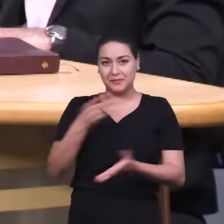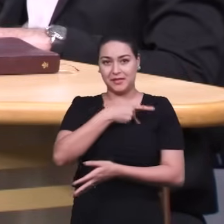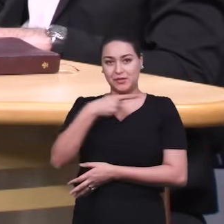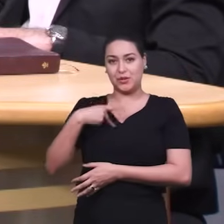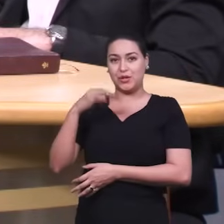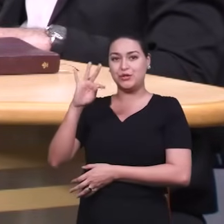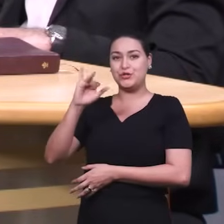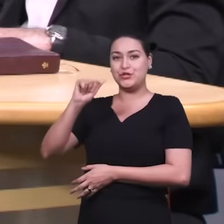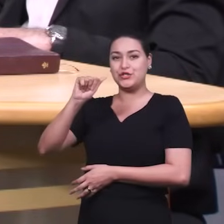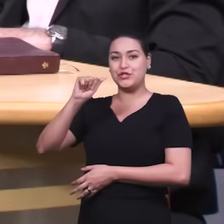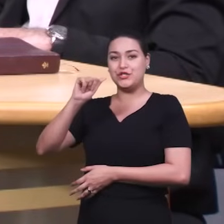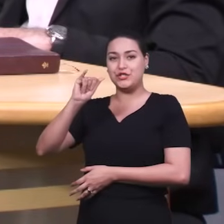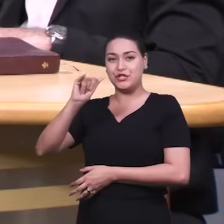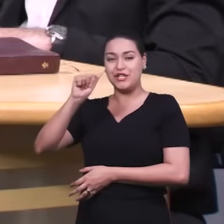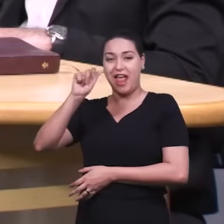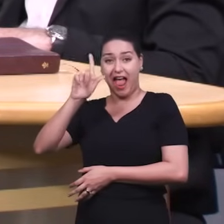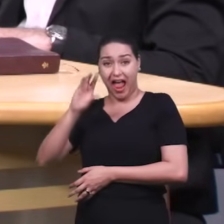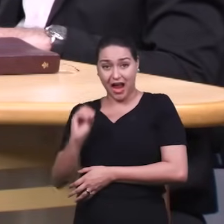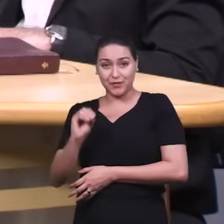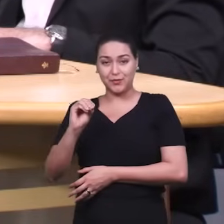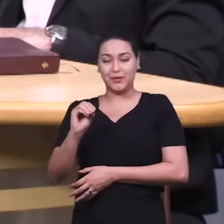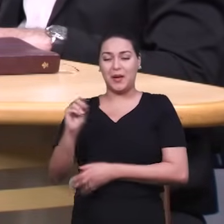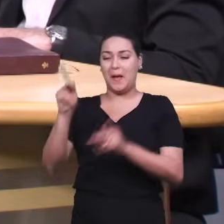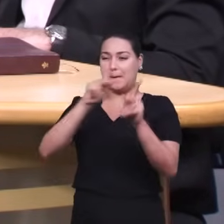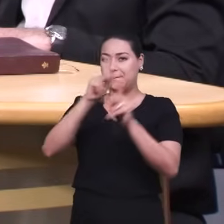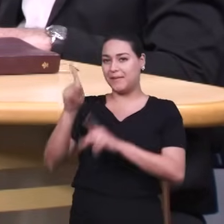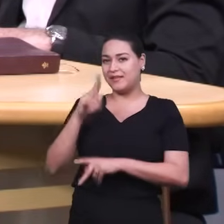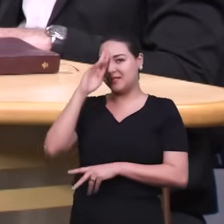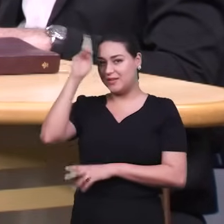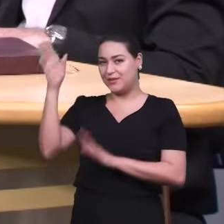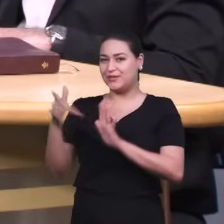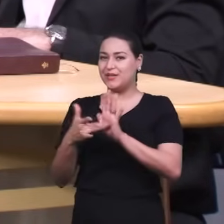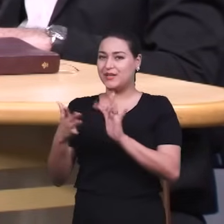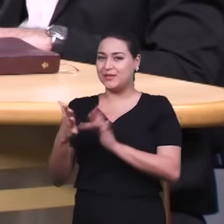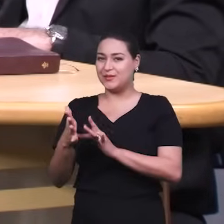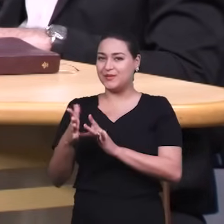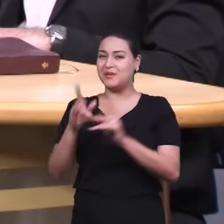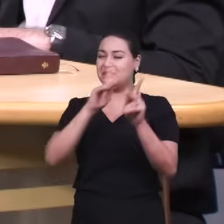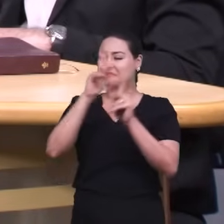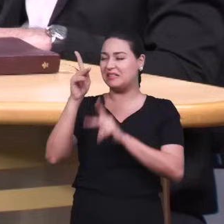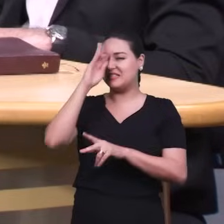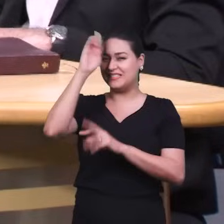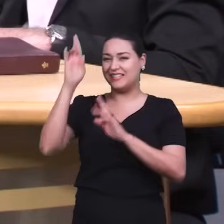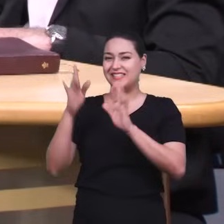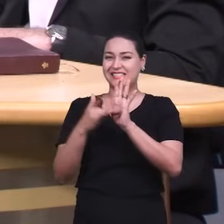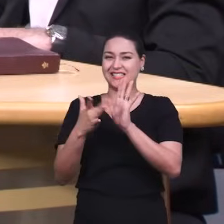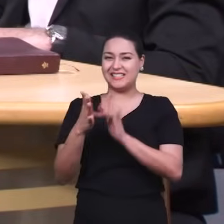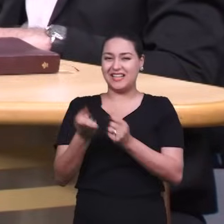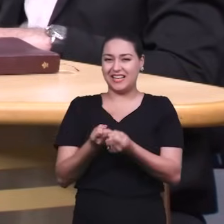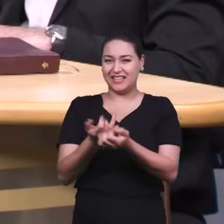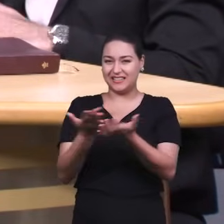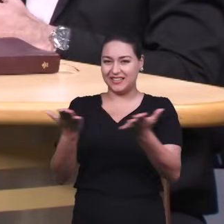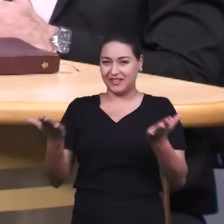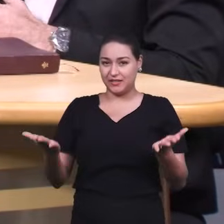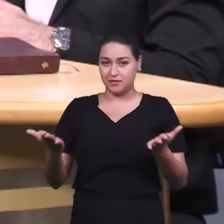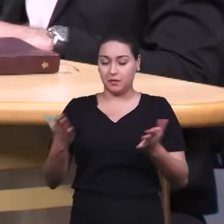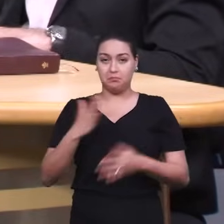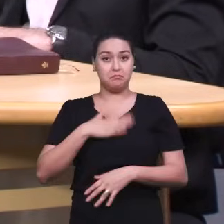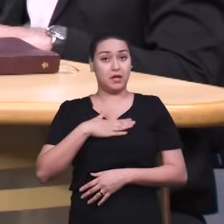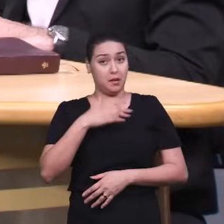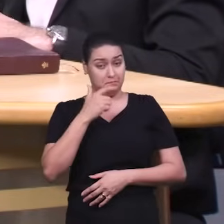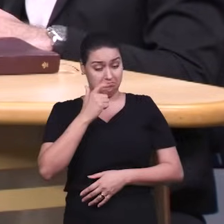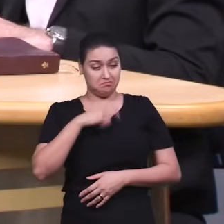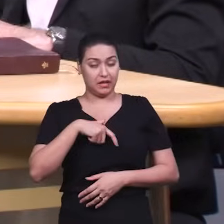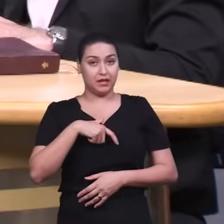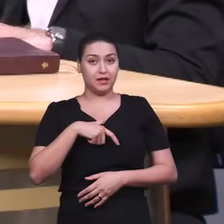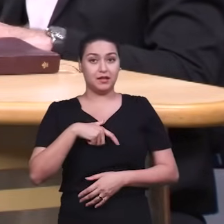Senhor. Amém, paz do Senhor a todos os irmãos. Amém. Vamos falar um pouco sobre genética, pastor. Sim. Para mim nem tanto, mas